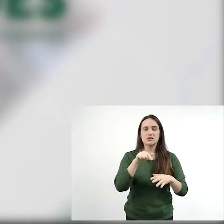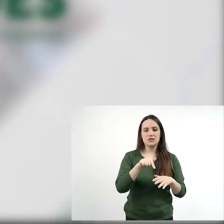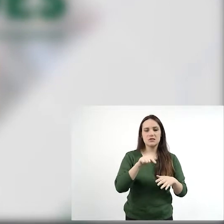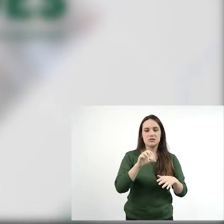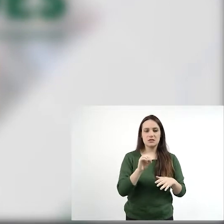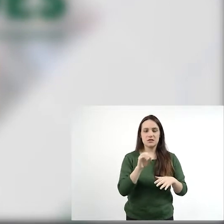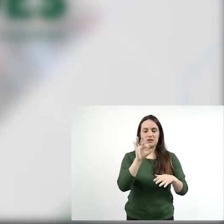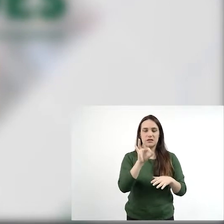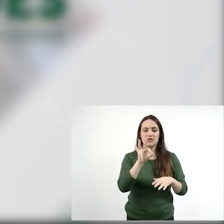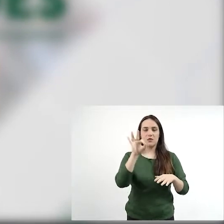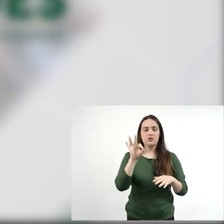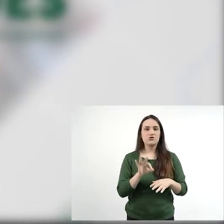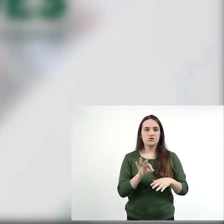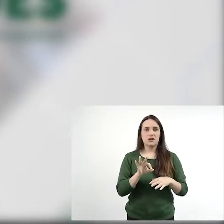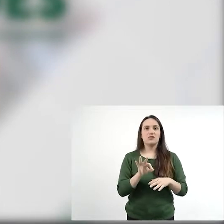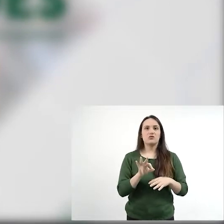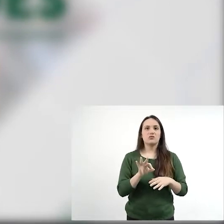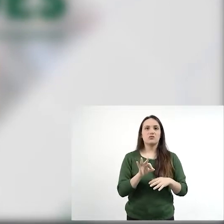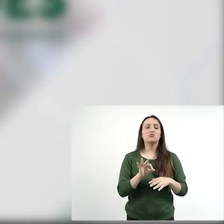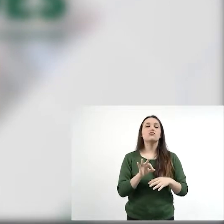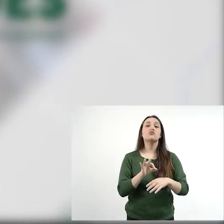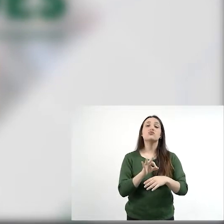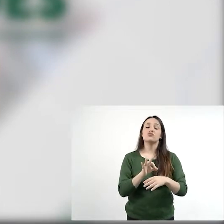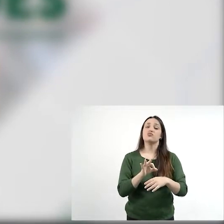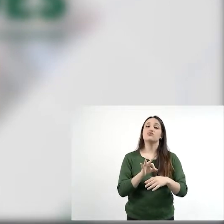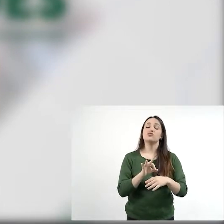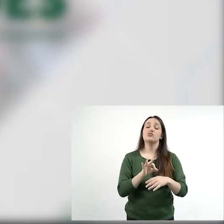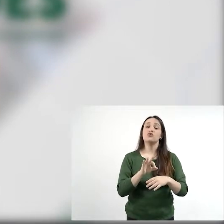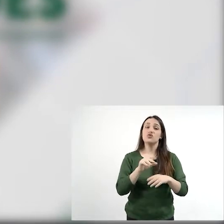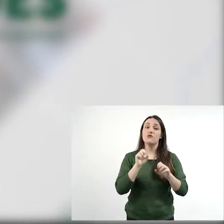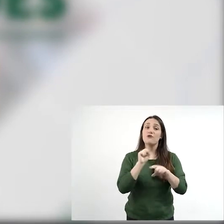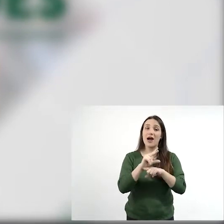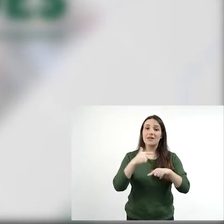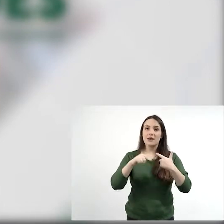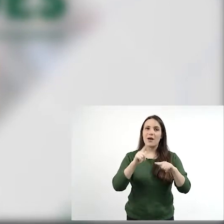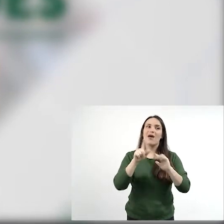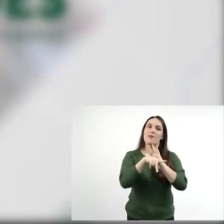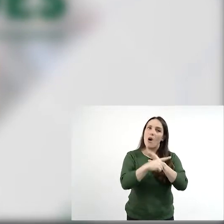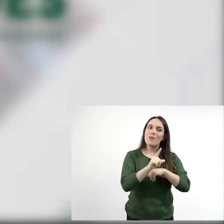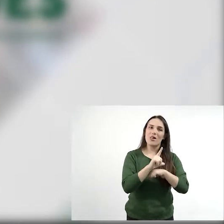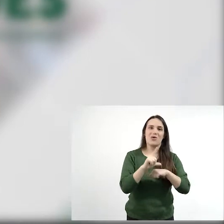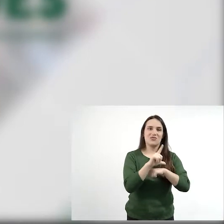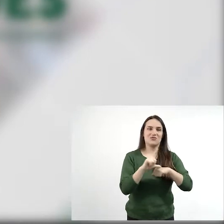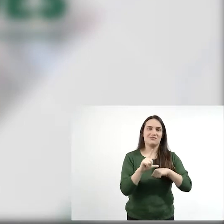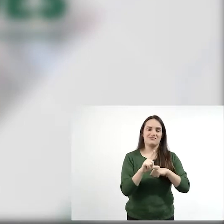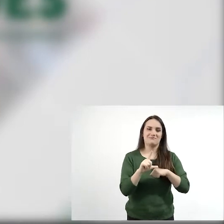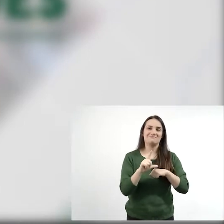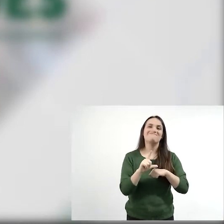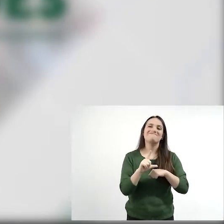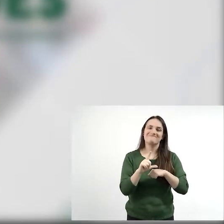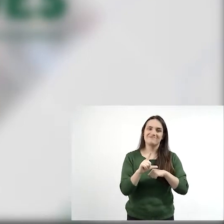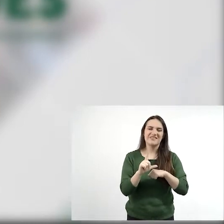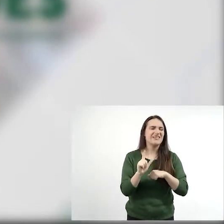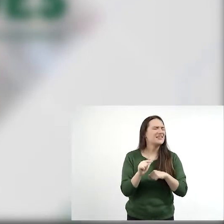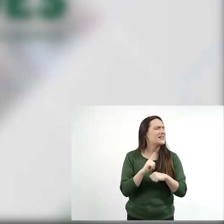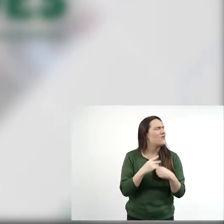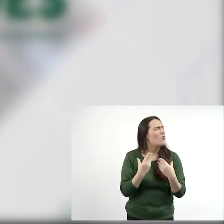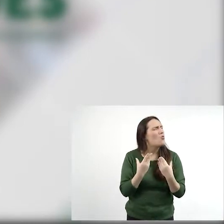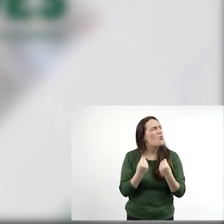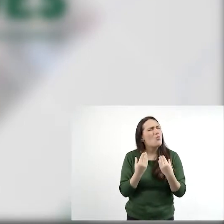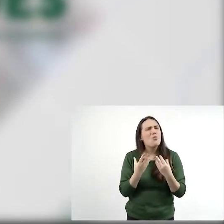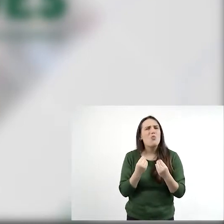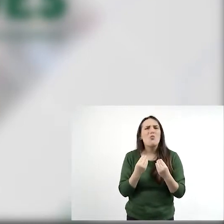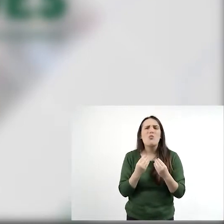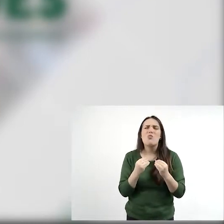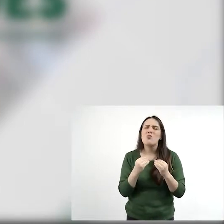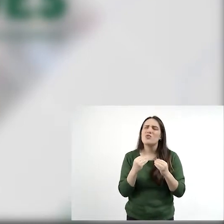de Campo Grande e mais de 50% dos empregos do estado de Mato Grosso do Sul. e foi um dos grandes impactados nesse cenário. É